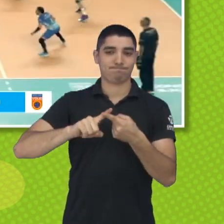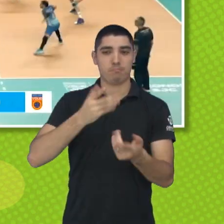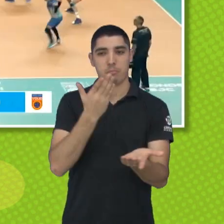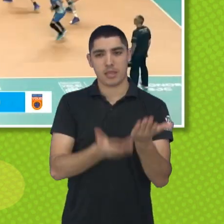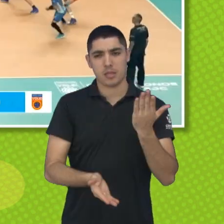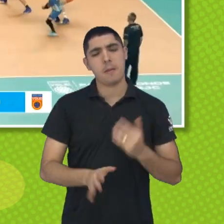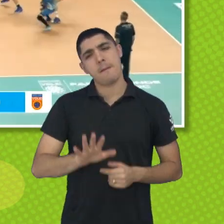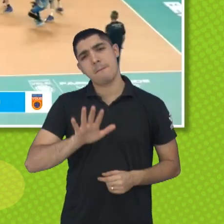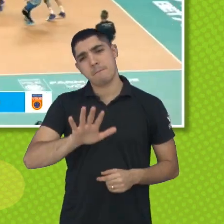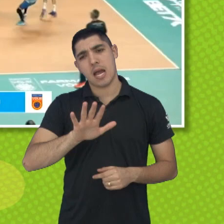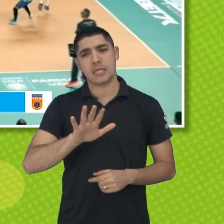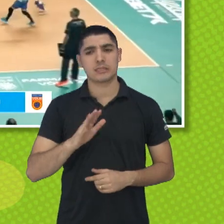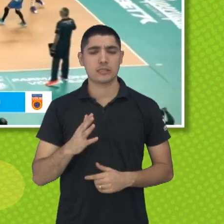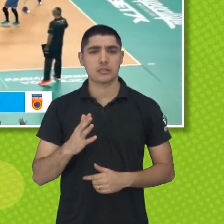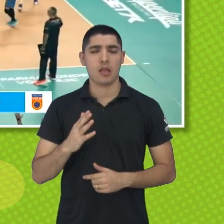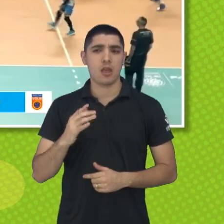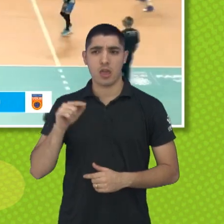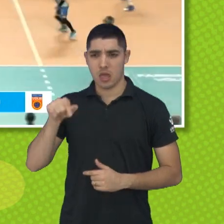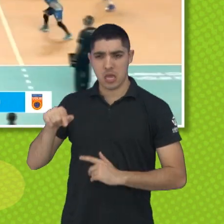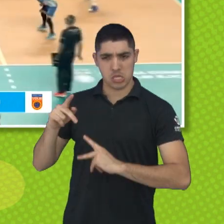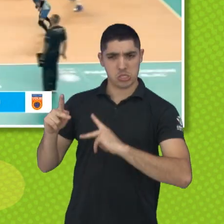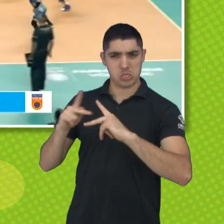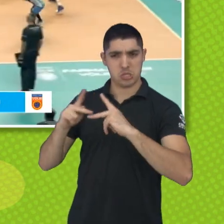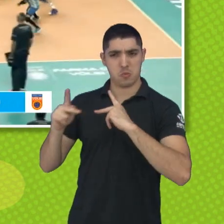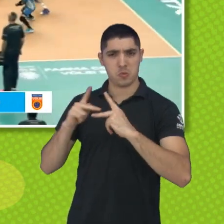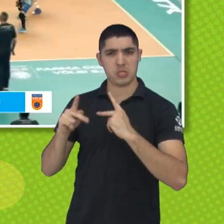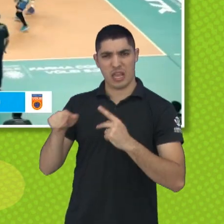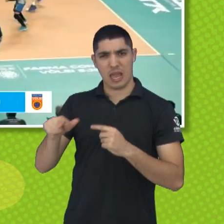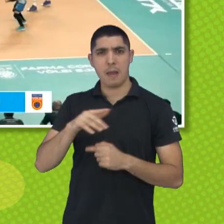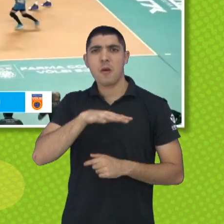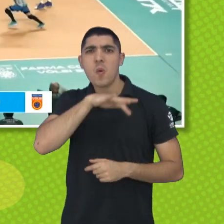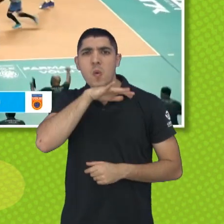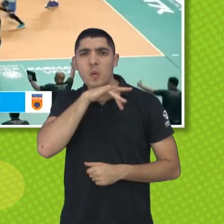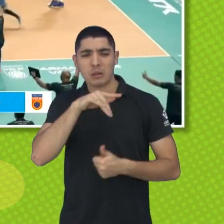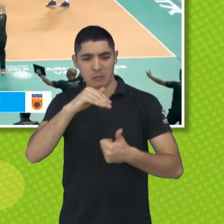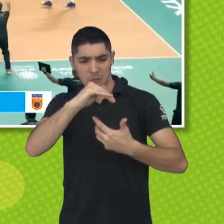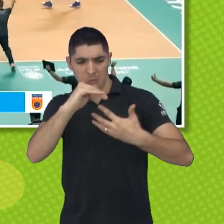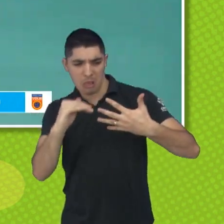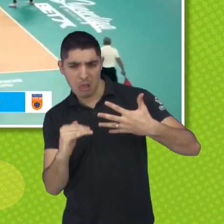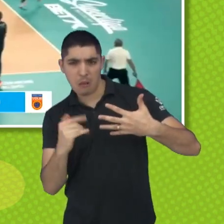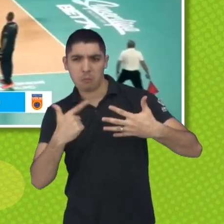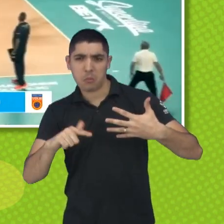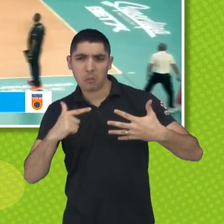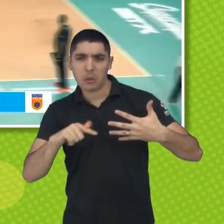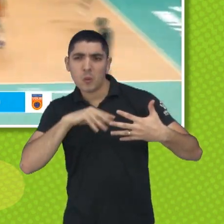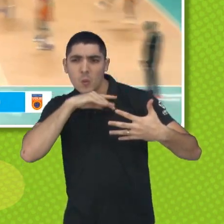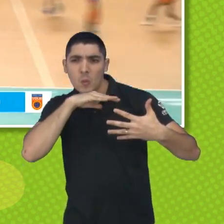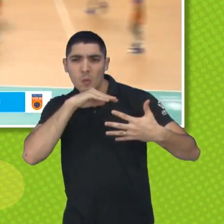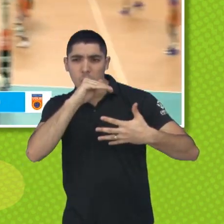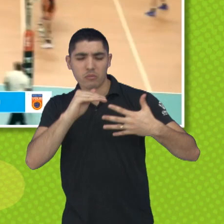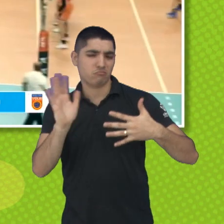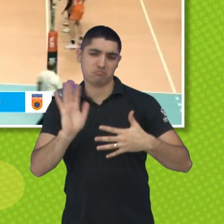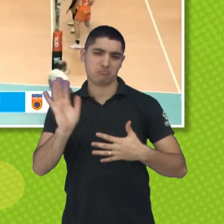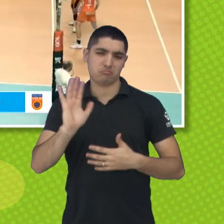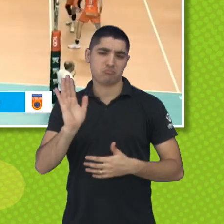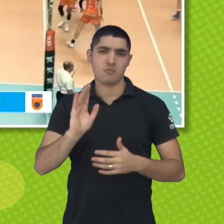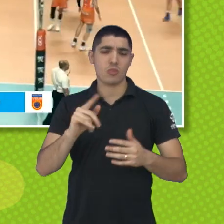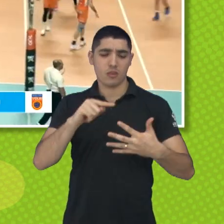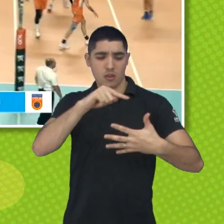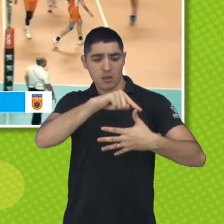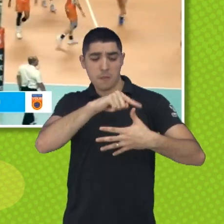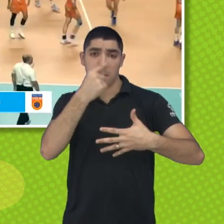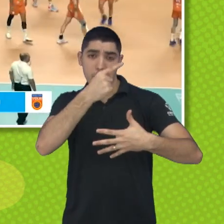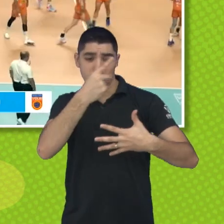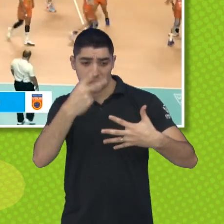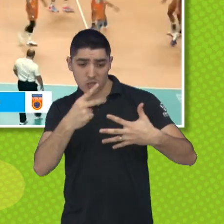não vejo, quanto à tabela, não vejo tão problemático isso aí, até porque, como eu disse, tem uma gordurinha para queimar entre o primeiro e o segundo